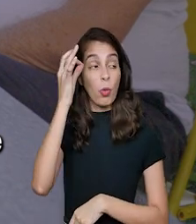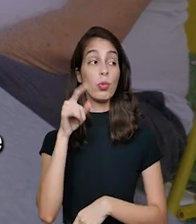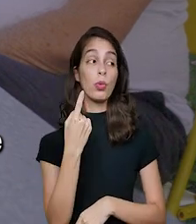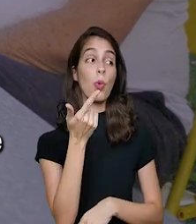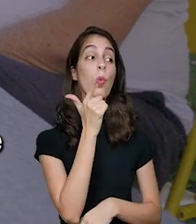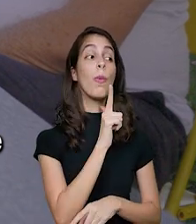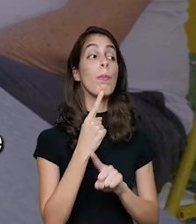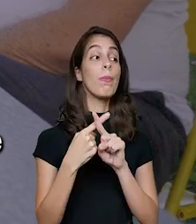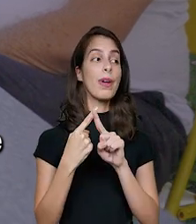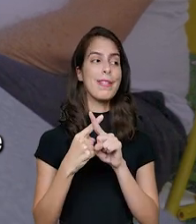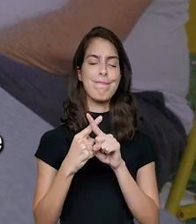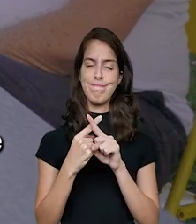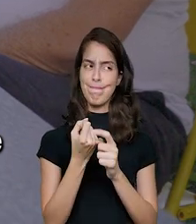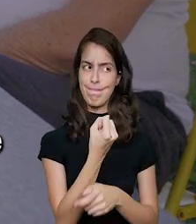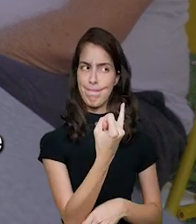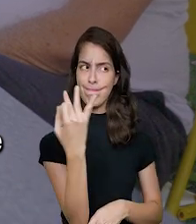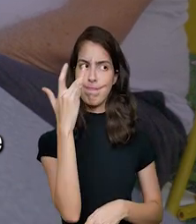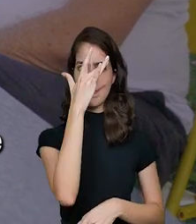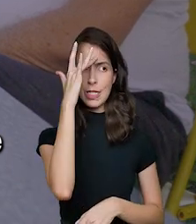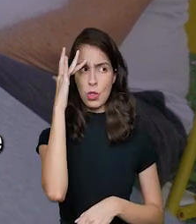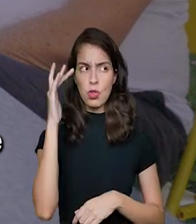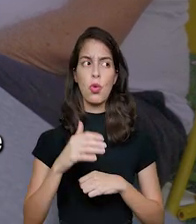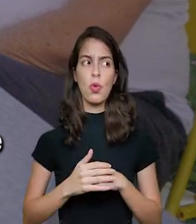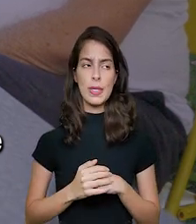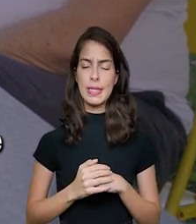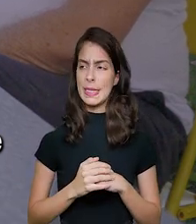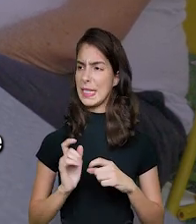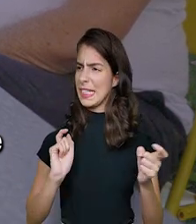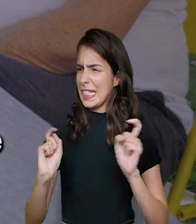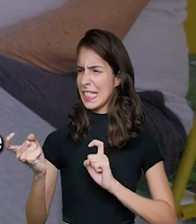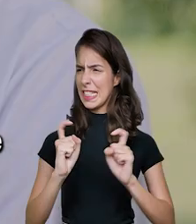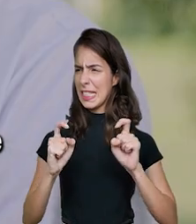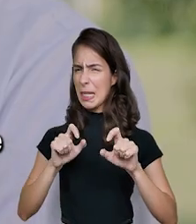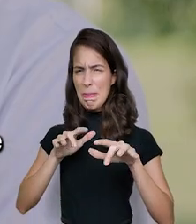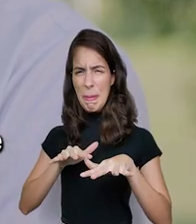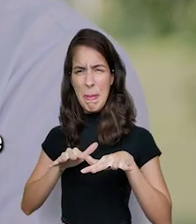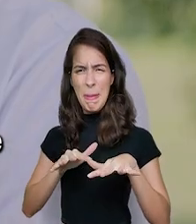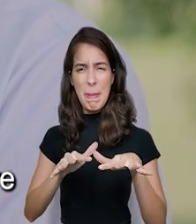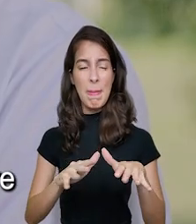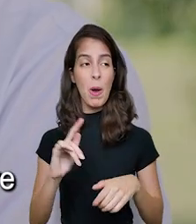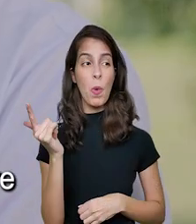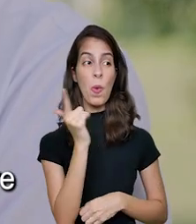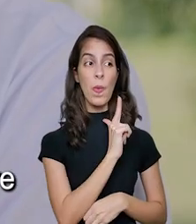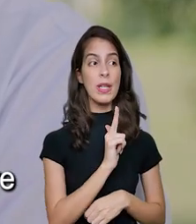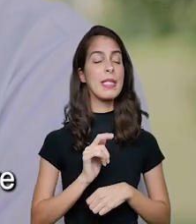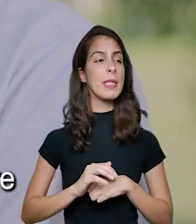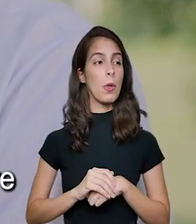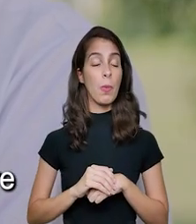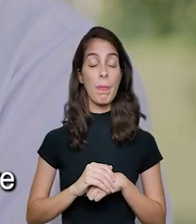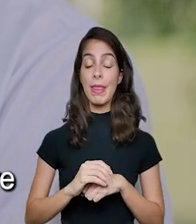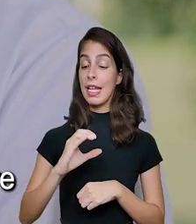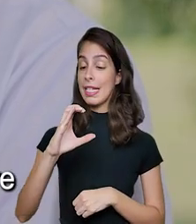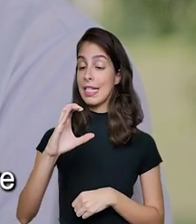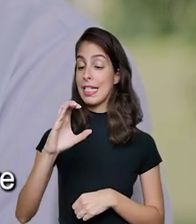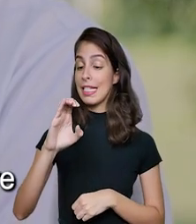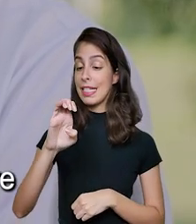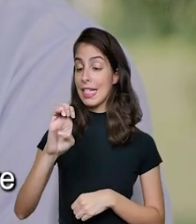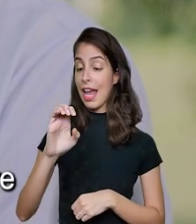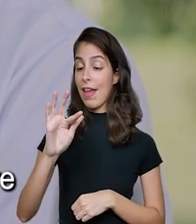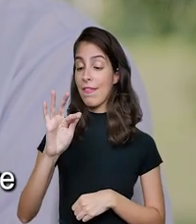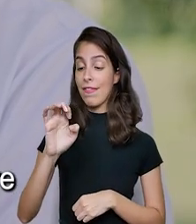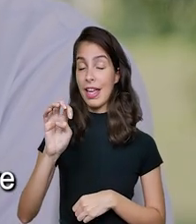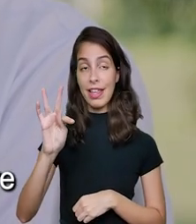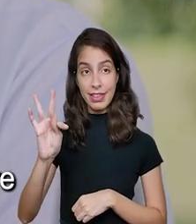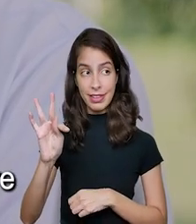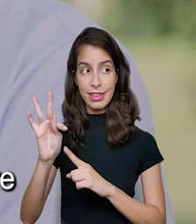né reunir quatro autarquias né o CEFET do Espírito Santo eh a escola